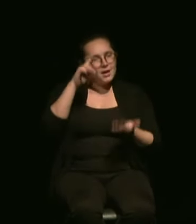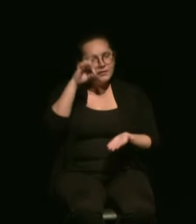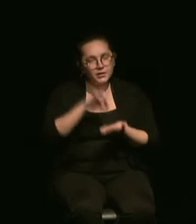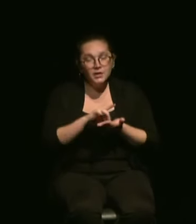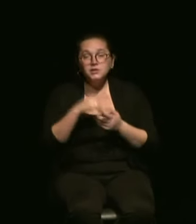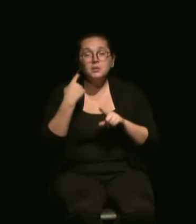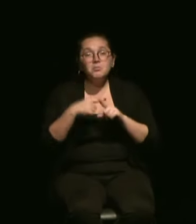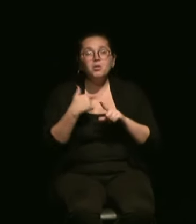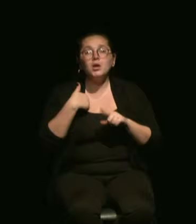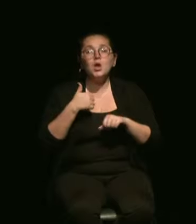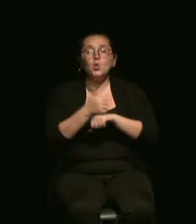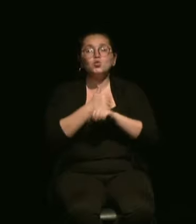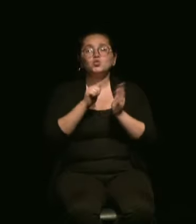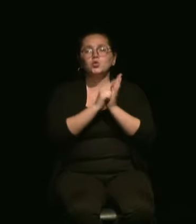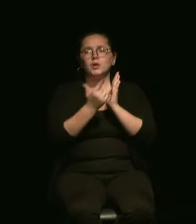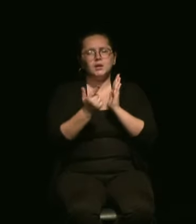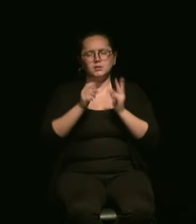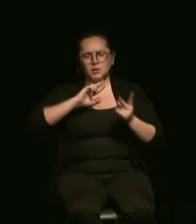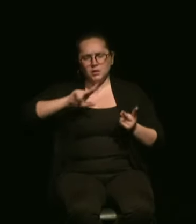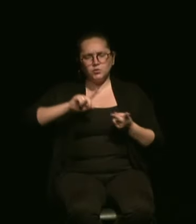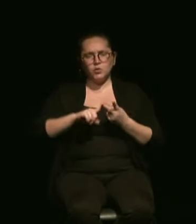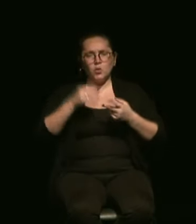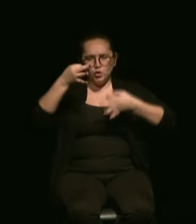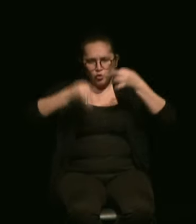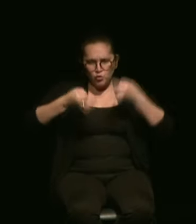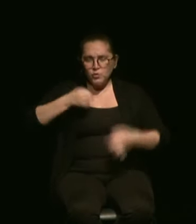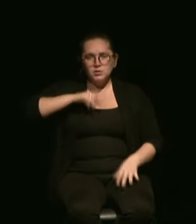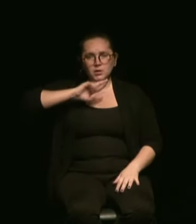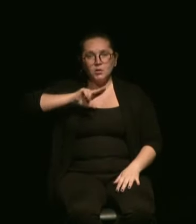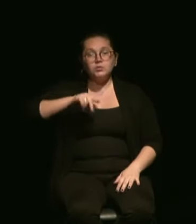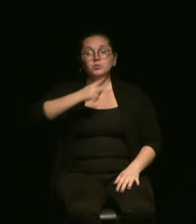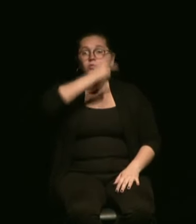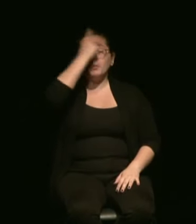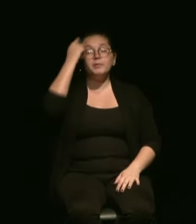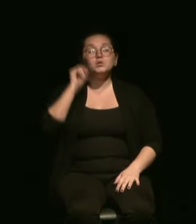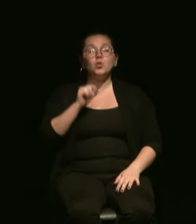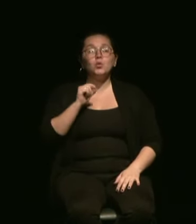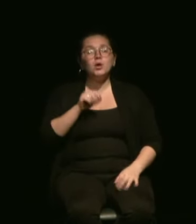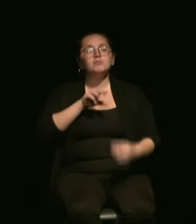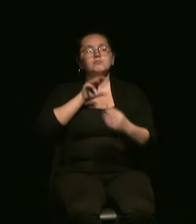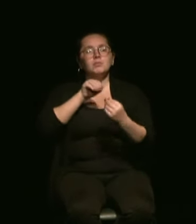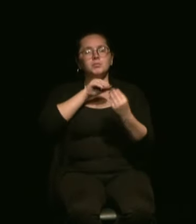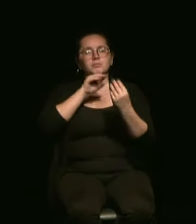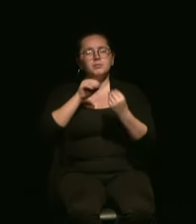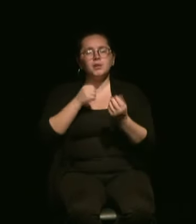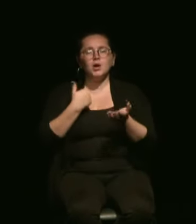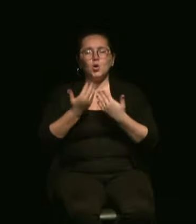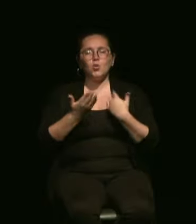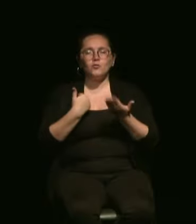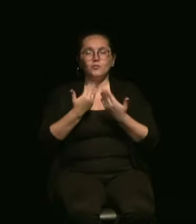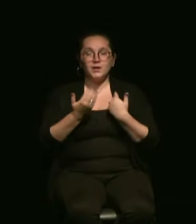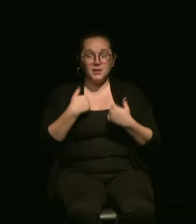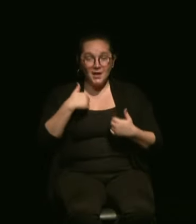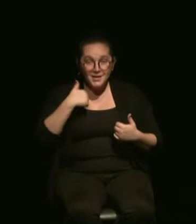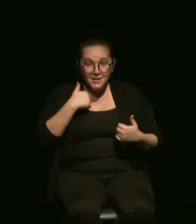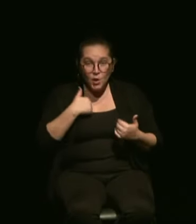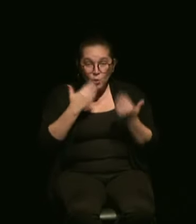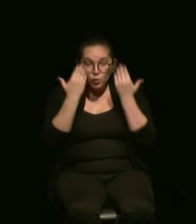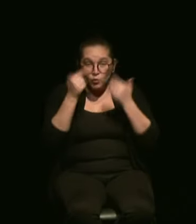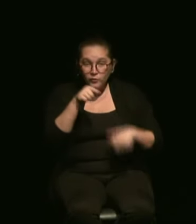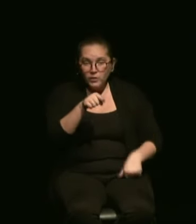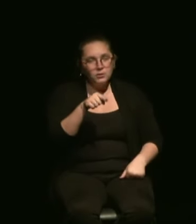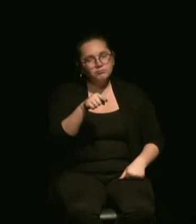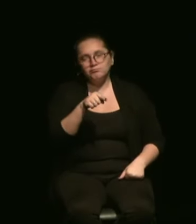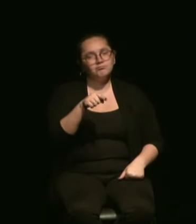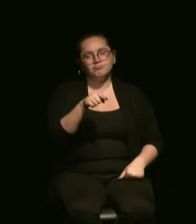promotor de justiça, eu não sou um juiz, eu sou alguém que conversa, e eu não duvido da palavra de quem eu converso, não é esse o meu